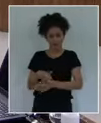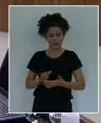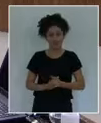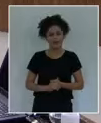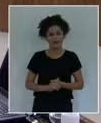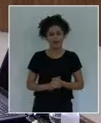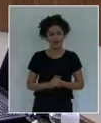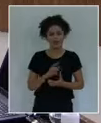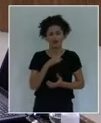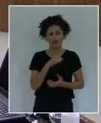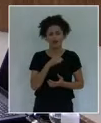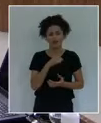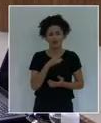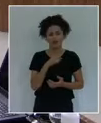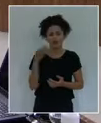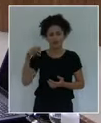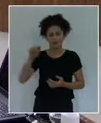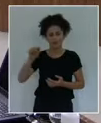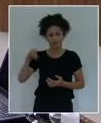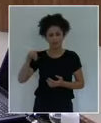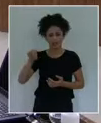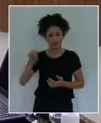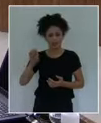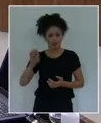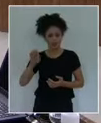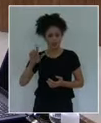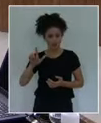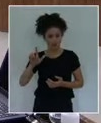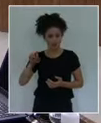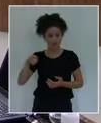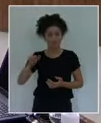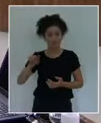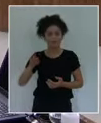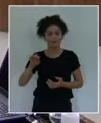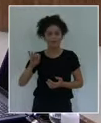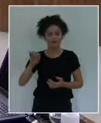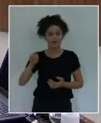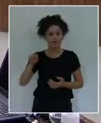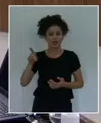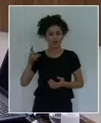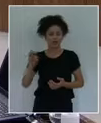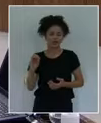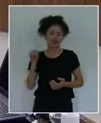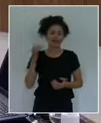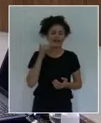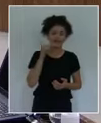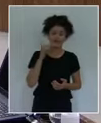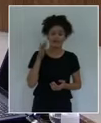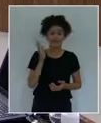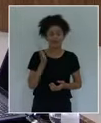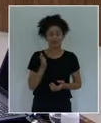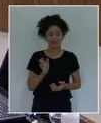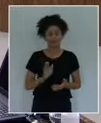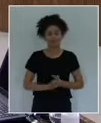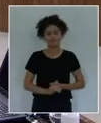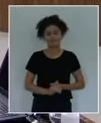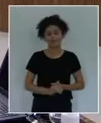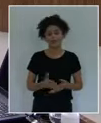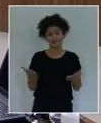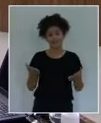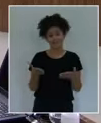aquela parte de cima da Manuel Marim Camarão, sim, também partiu, também está, né, no processo. Que já tinha um problema lá na frente e agora